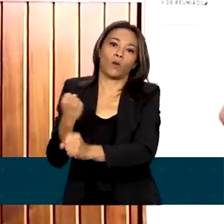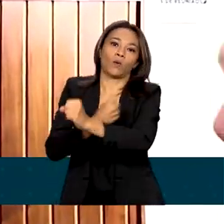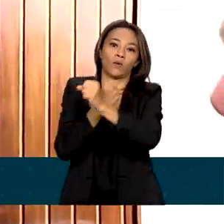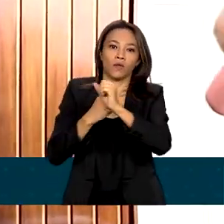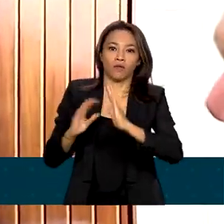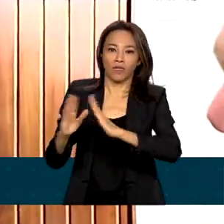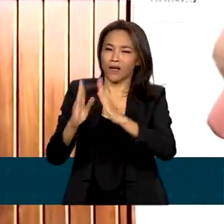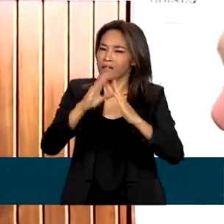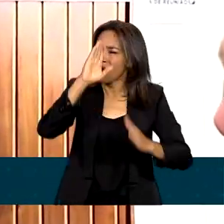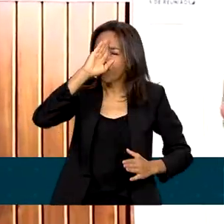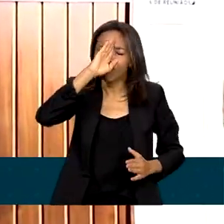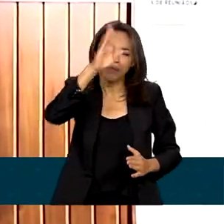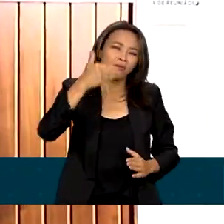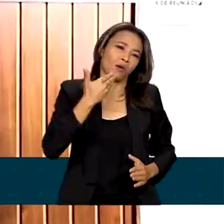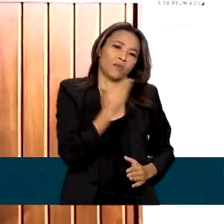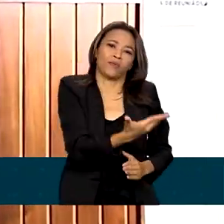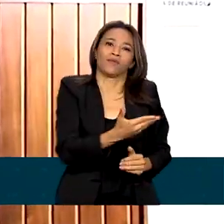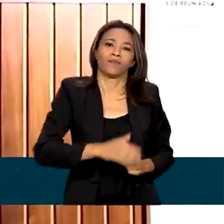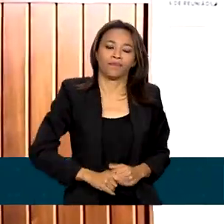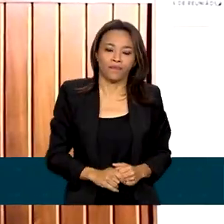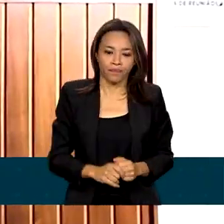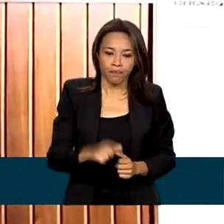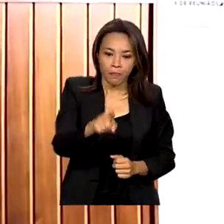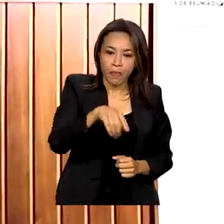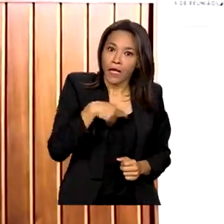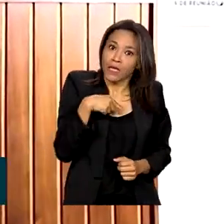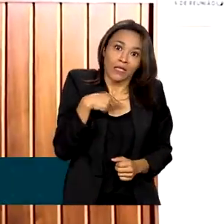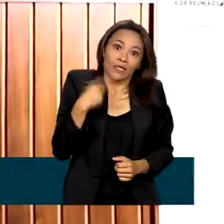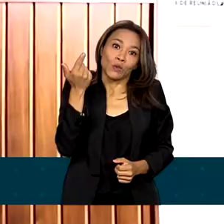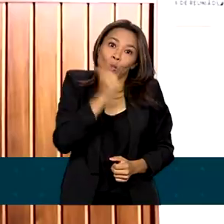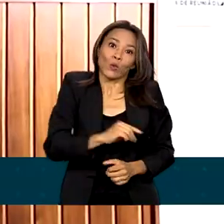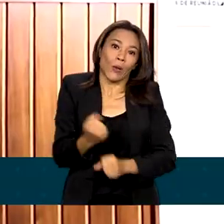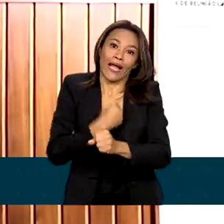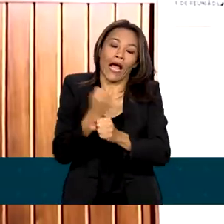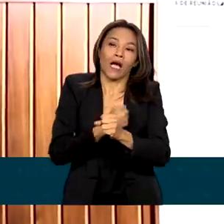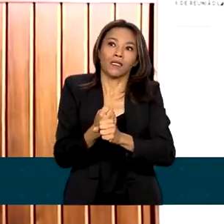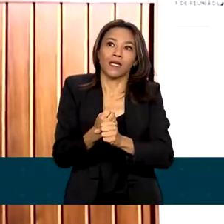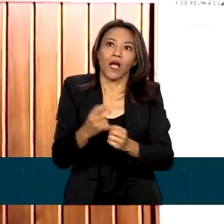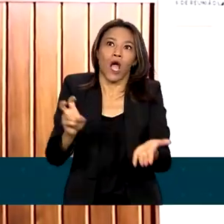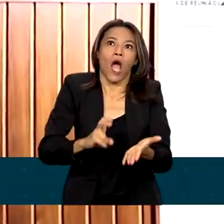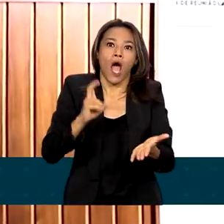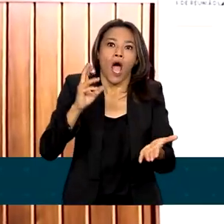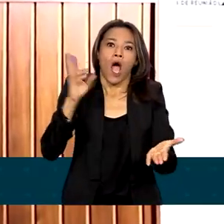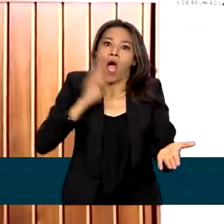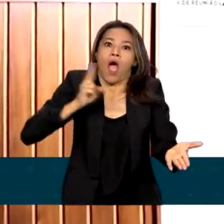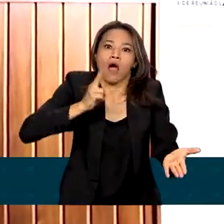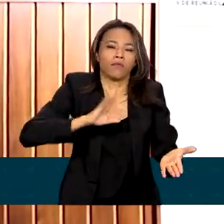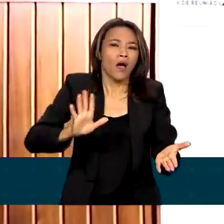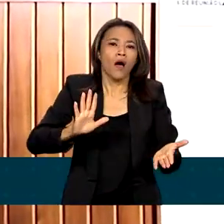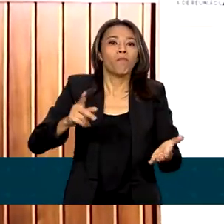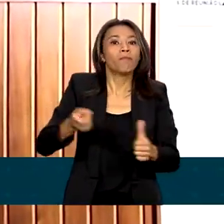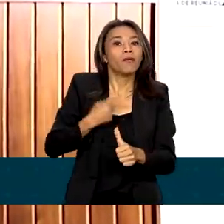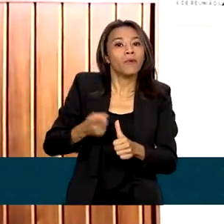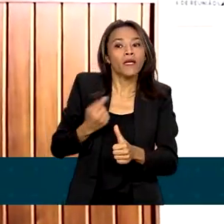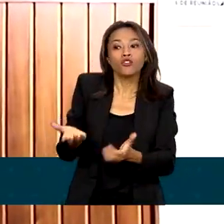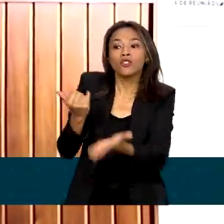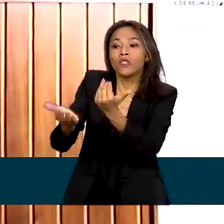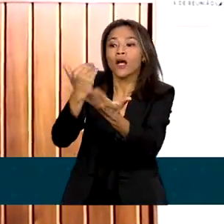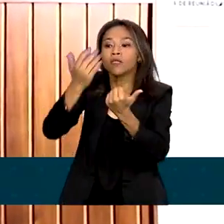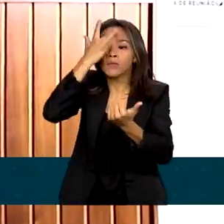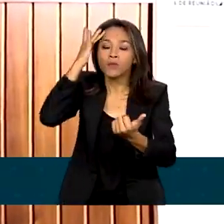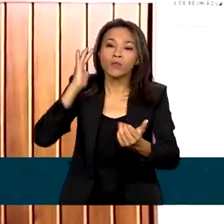é o principal pedido não se constrói casa do dia para noite mas nós temos que retirar essas pessoas de encostas morros